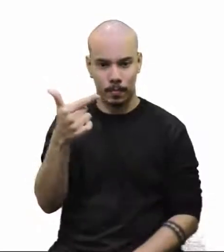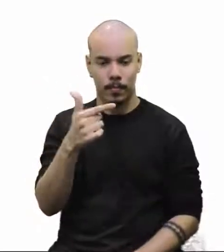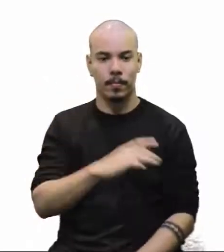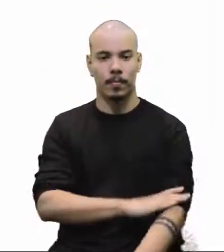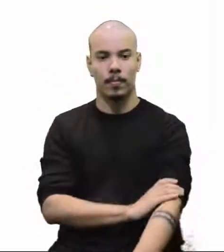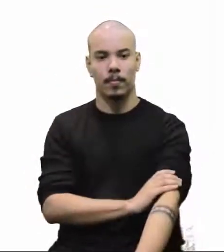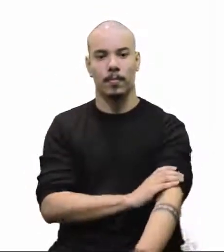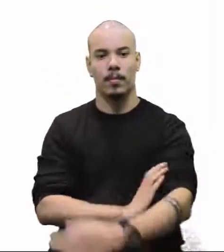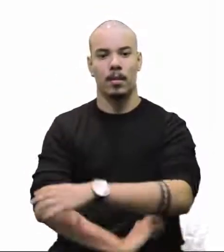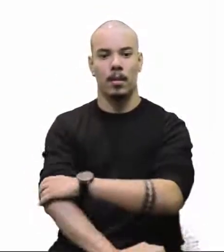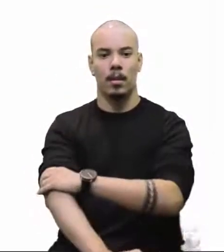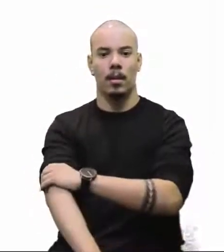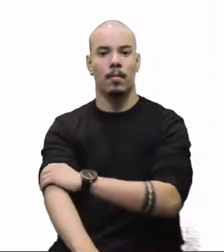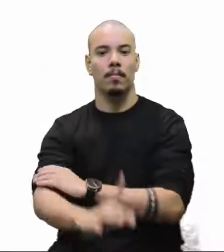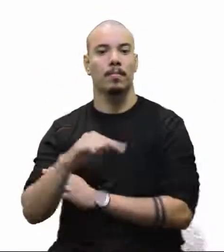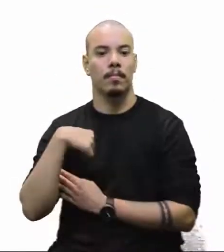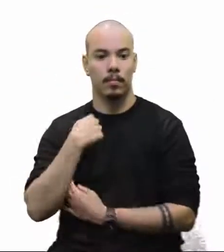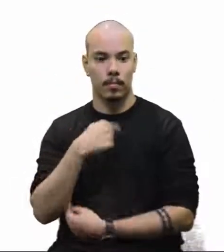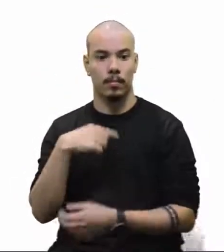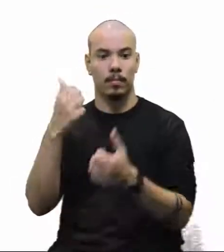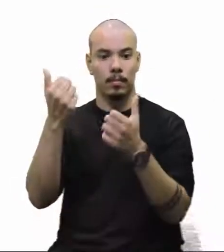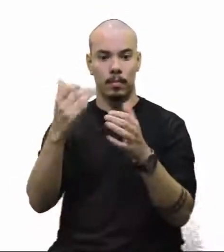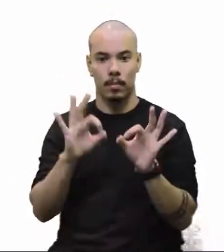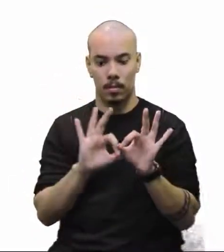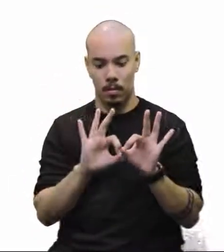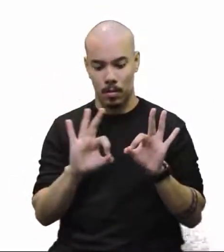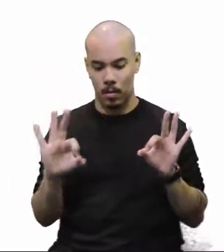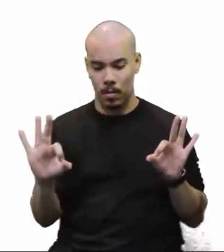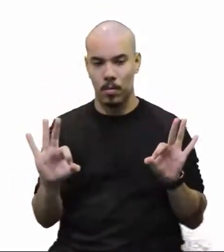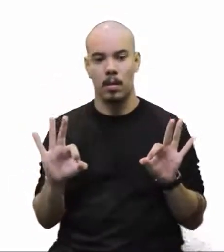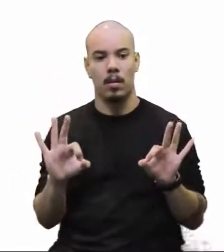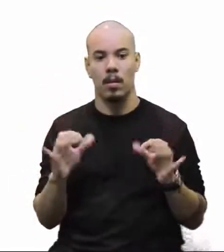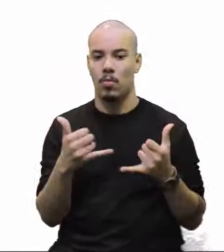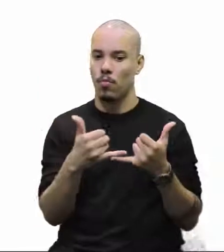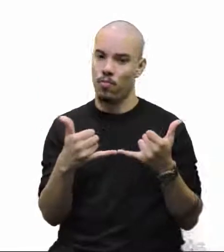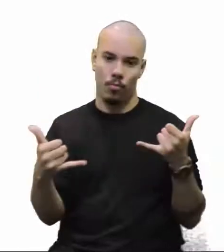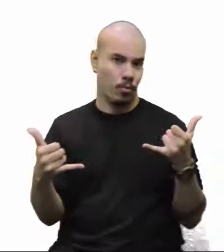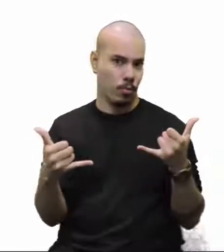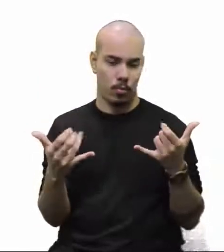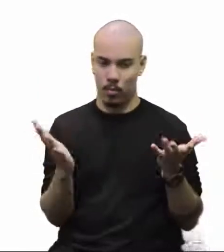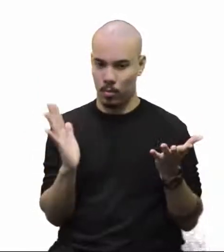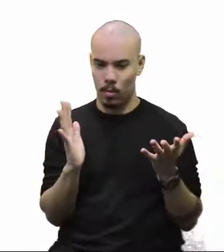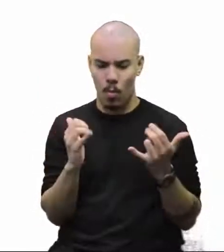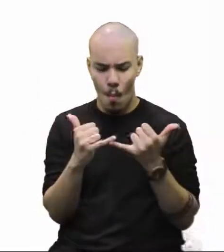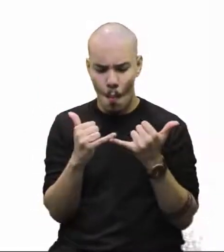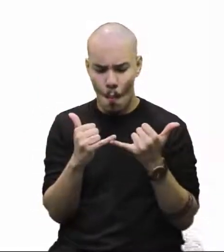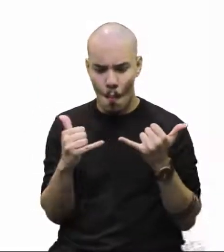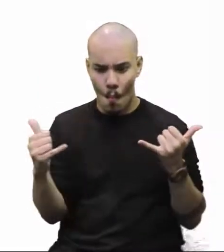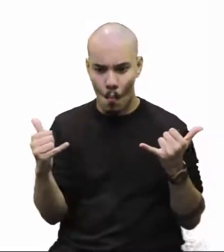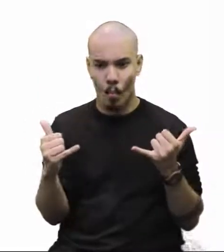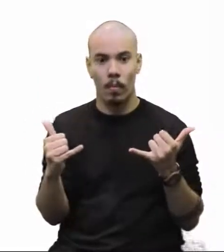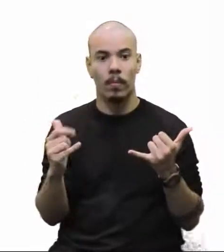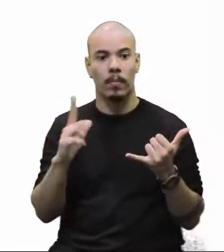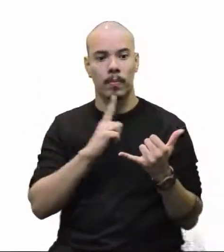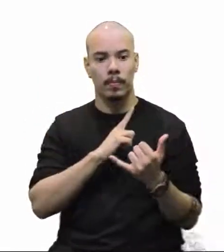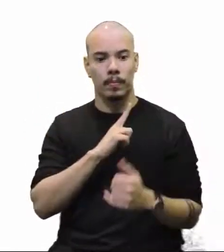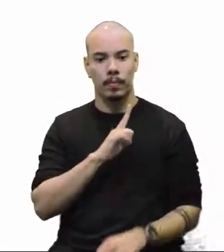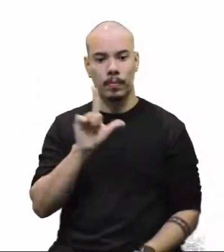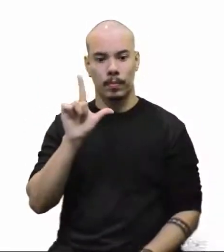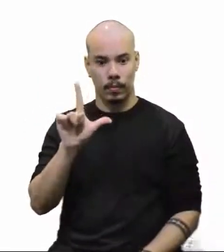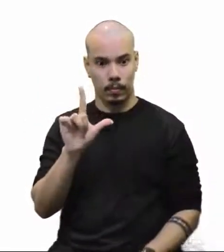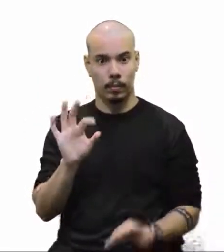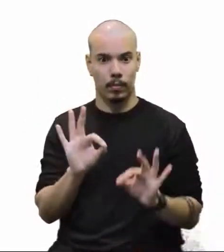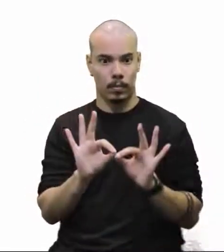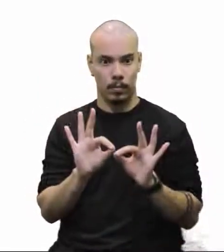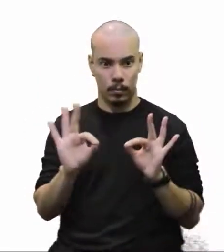aí que sobre um condutor retilíneo, né? Uma barrinha, um fio bem fino, de comprimento L.